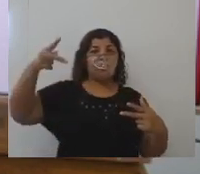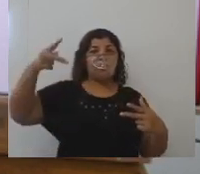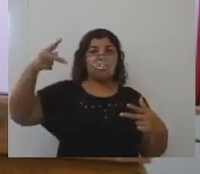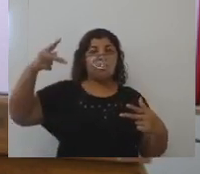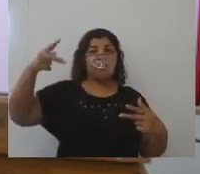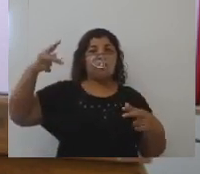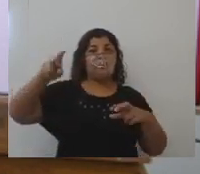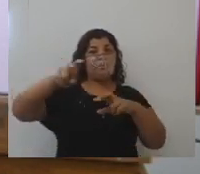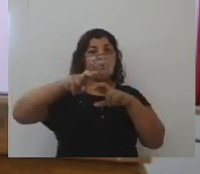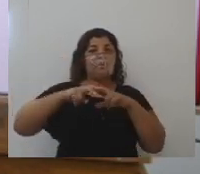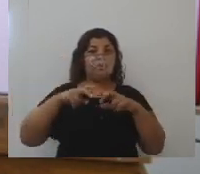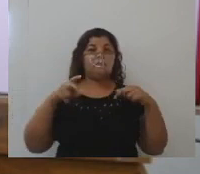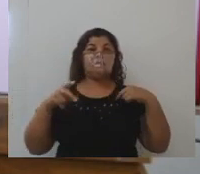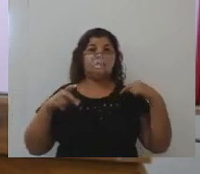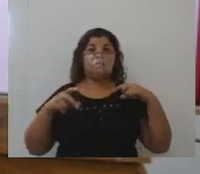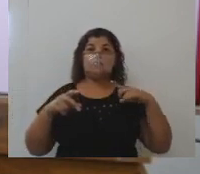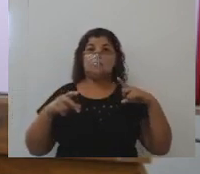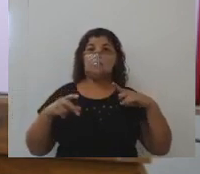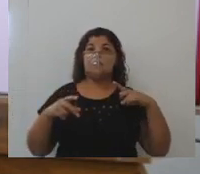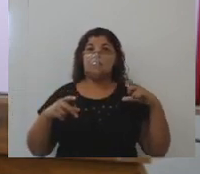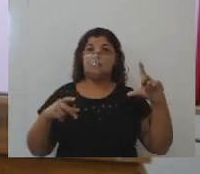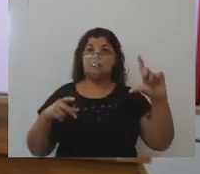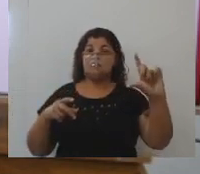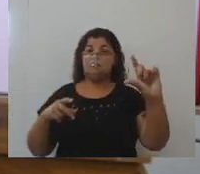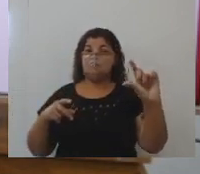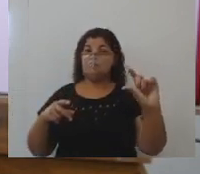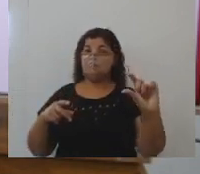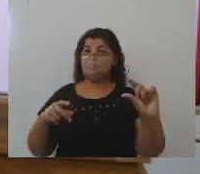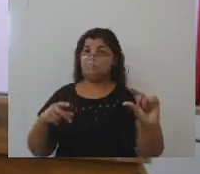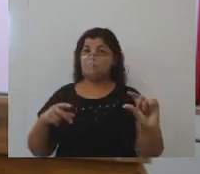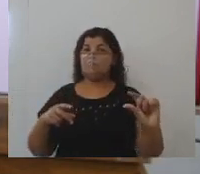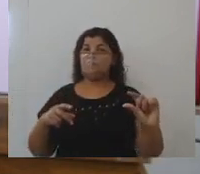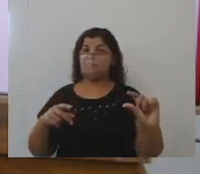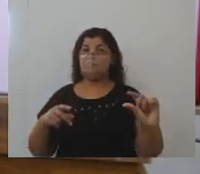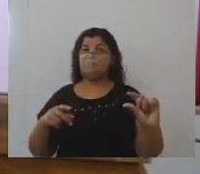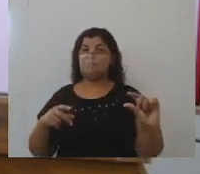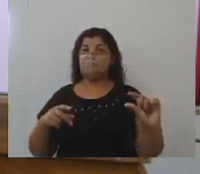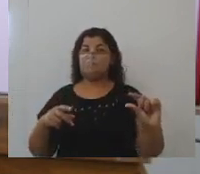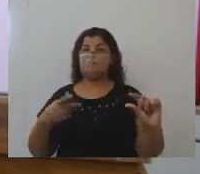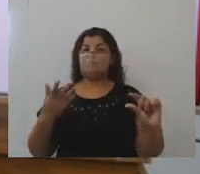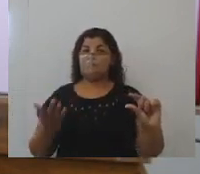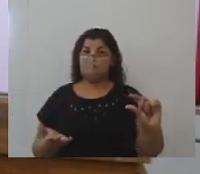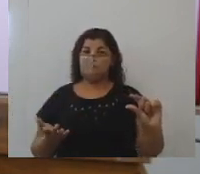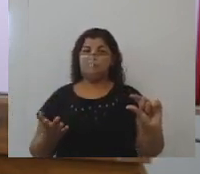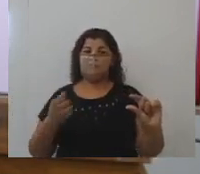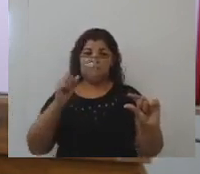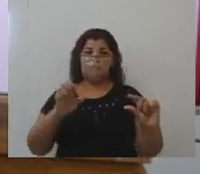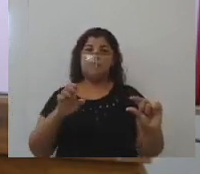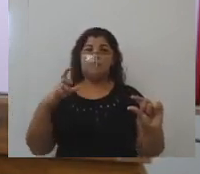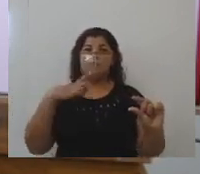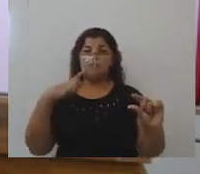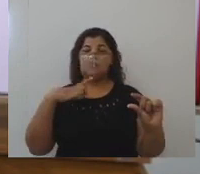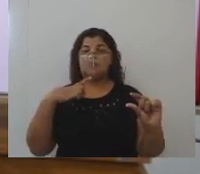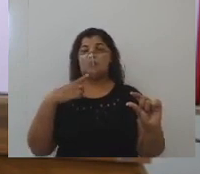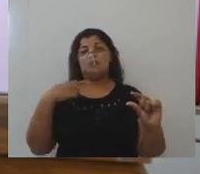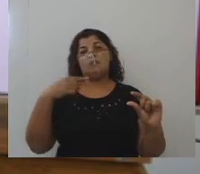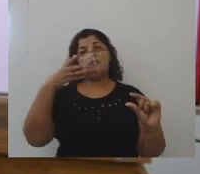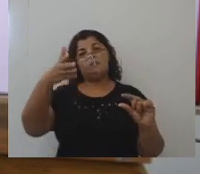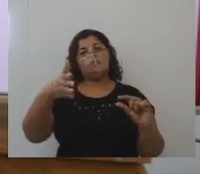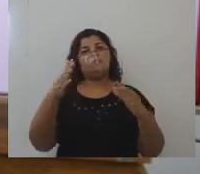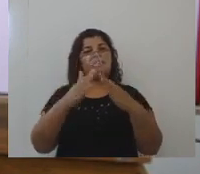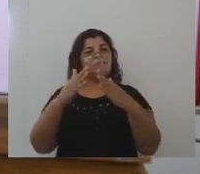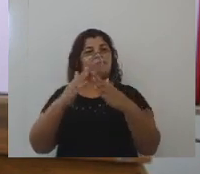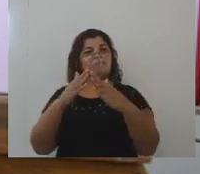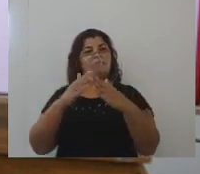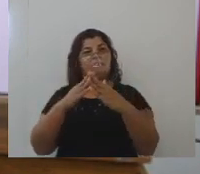que a quantidade de produto que a gente está consumindo ela vai diminuir. Então, se você sai de casa e você vai